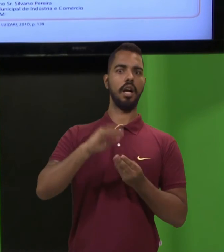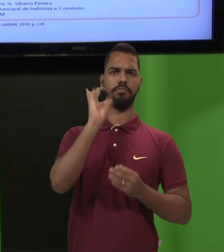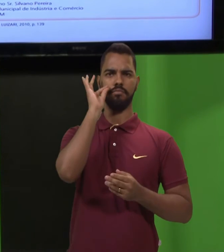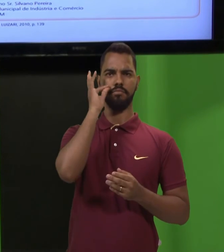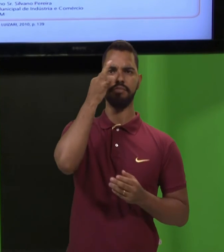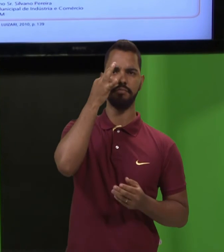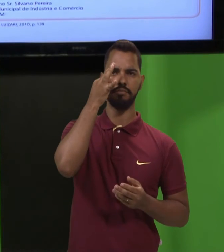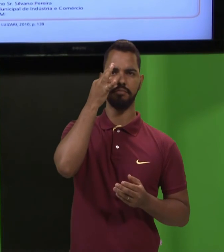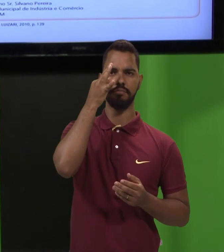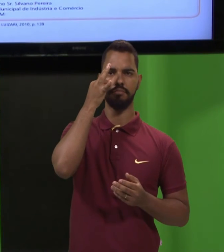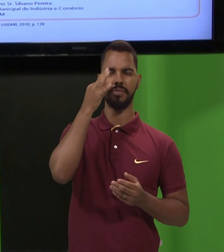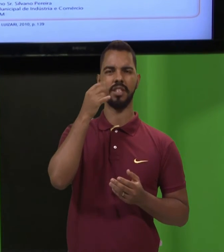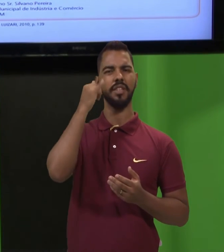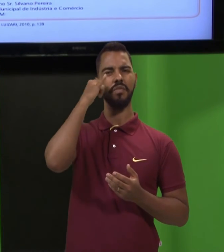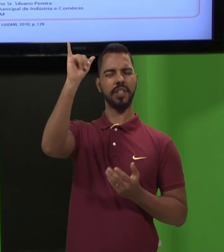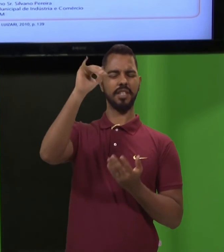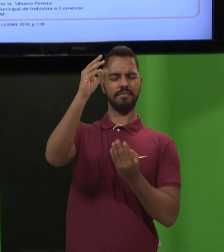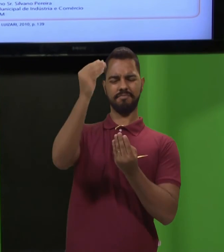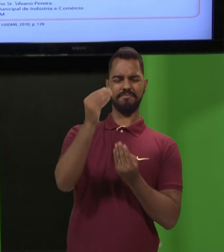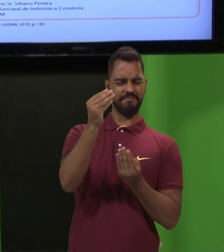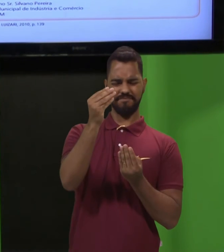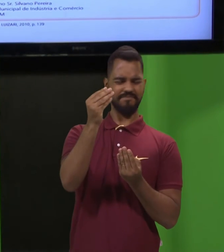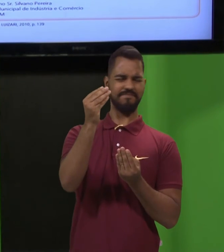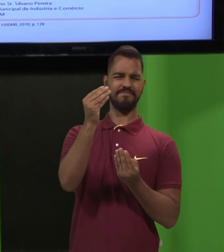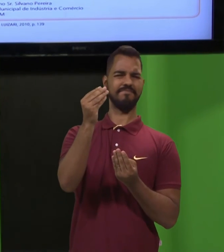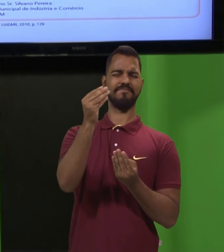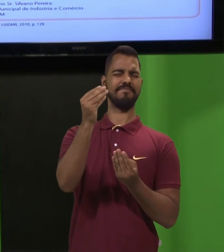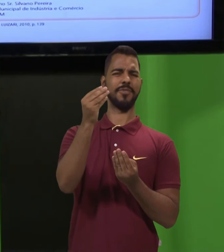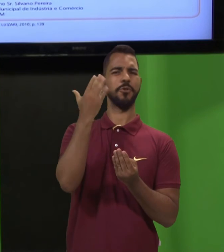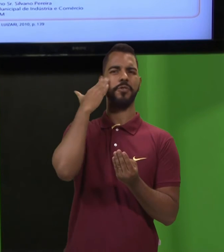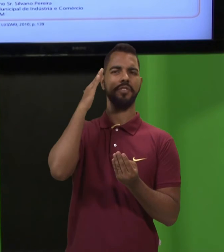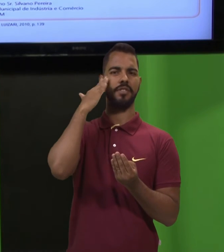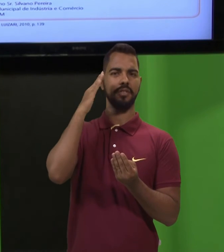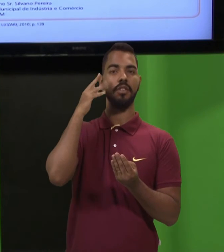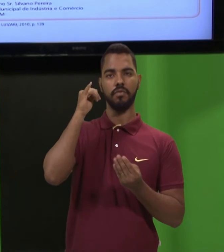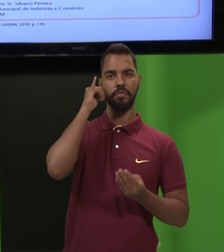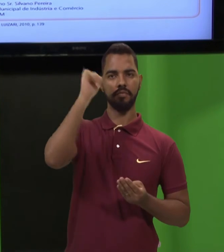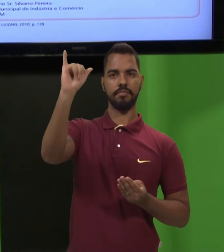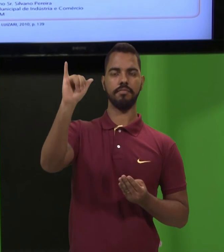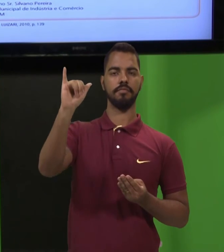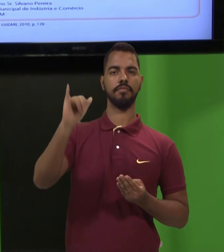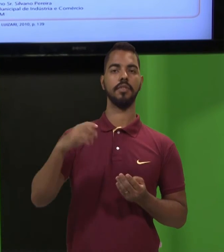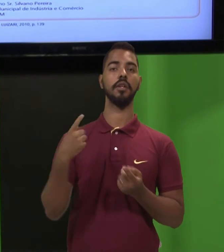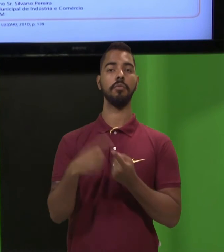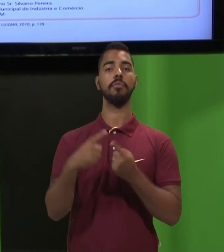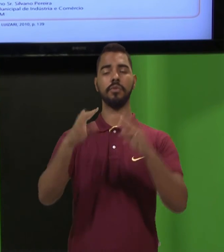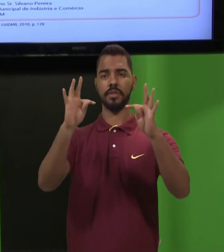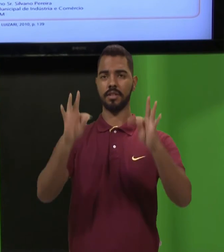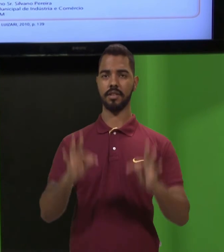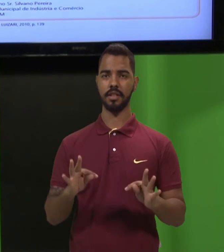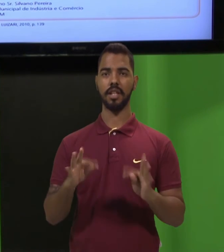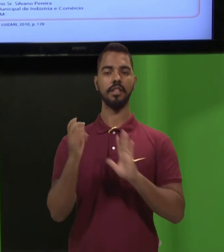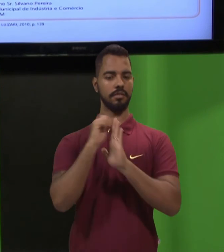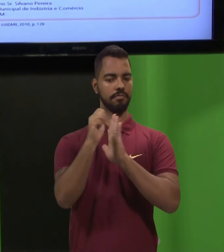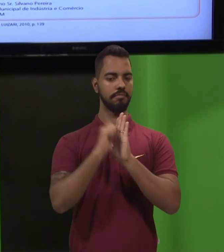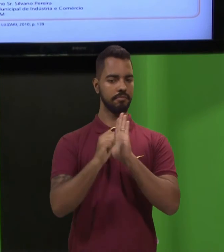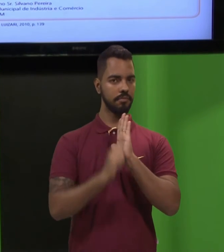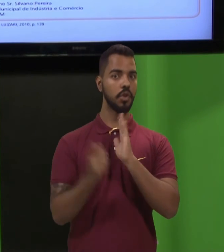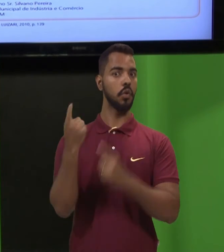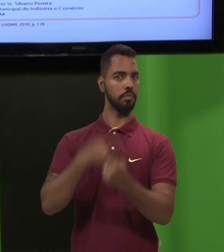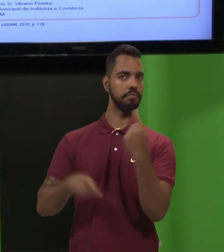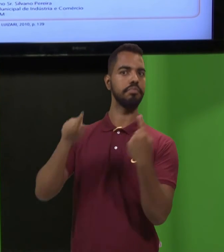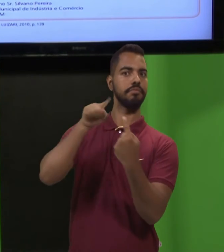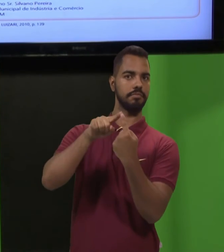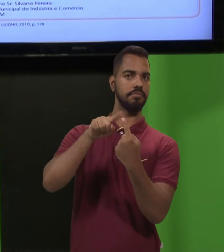podem poluir a imagem do texto. Na atualidade, os documentos são grafados com maior objetividade. Isso também ocorre